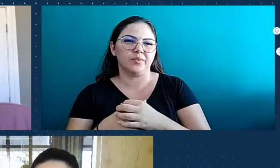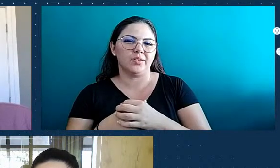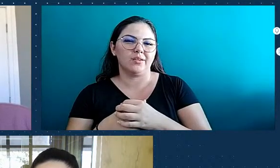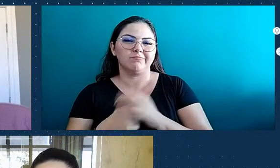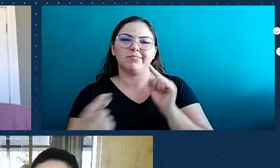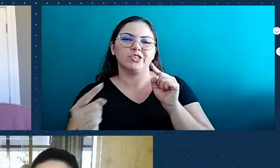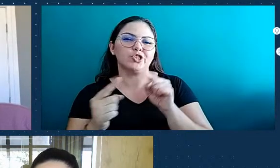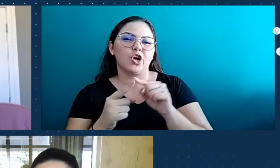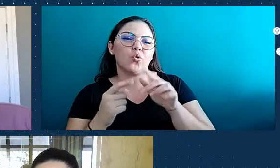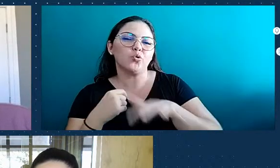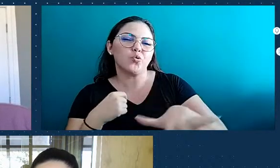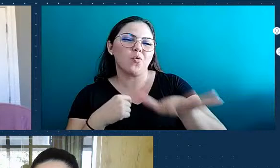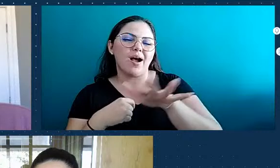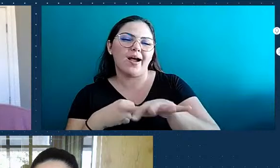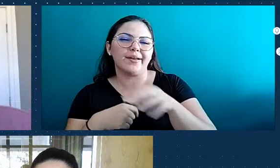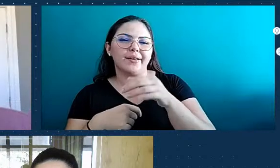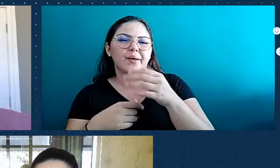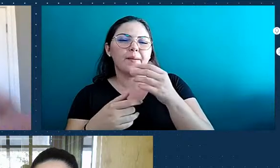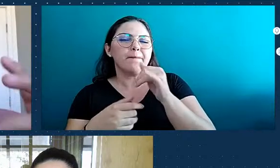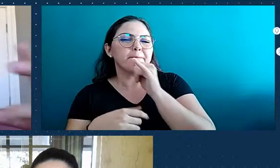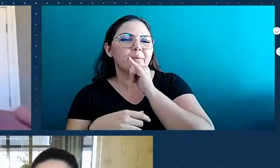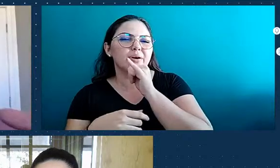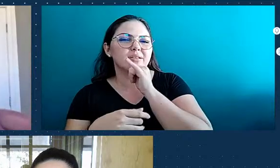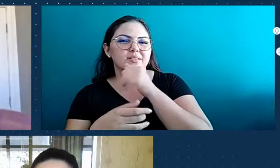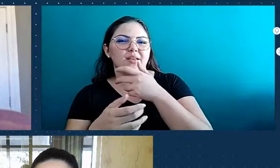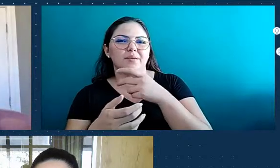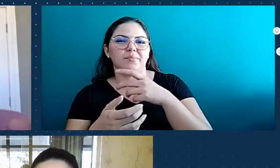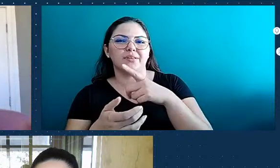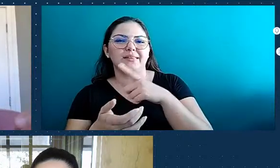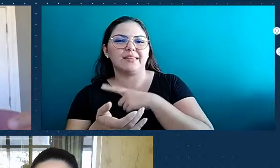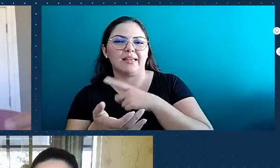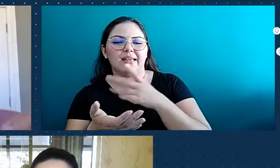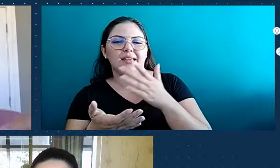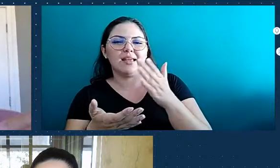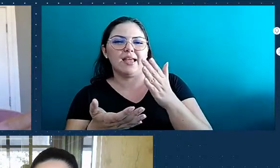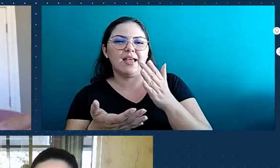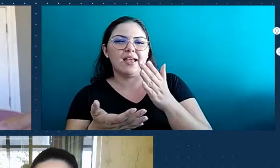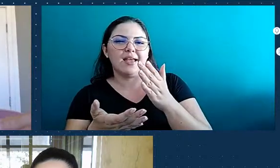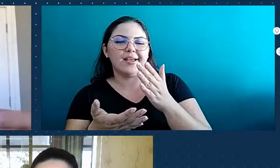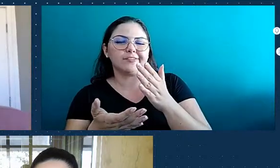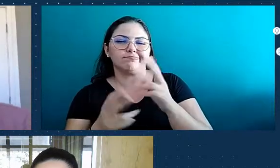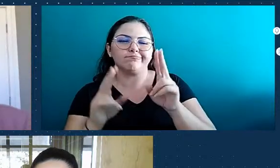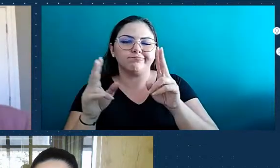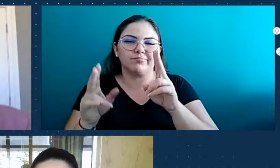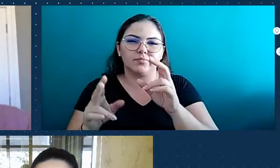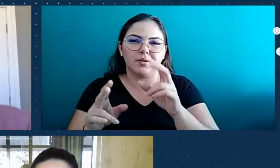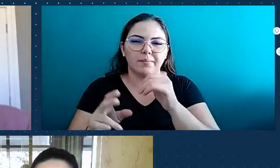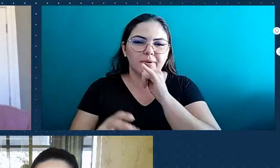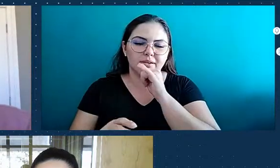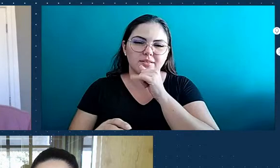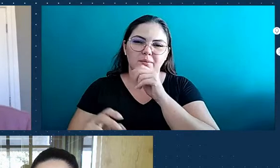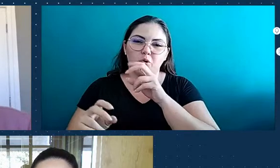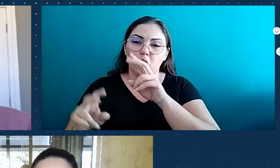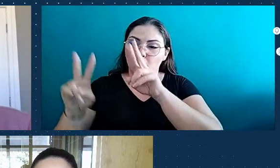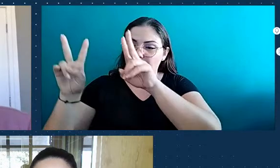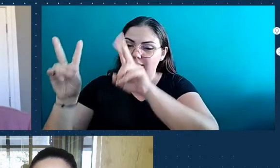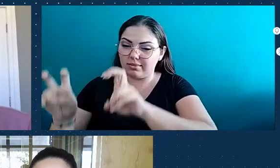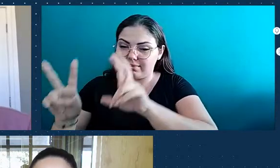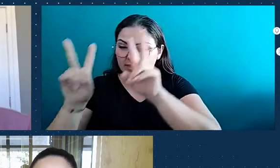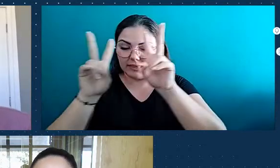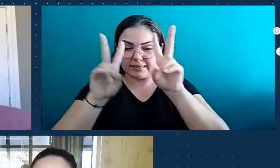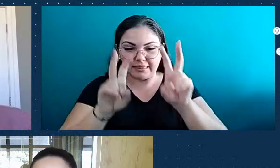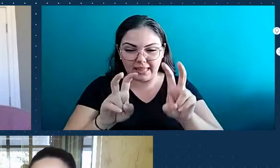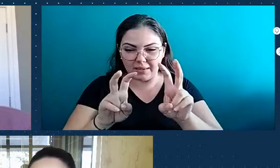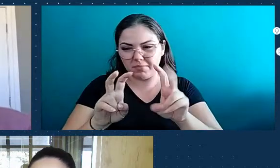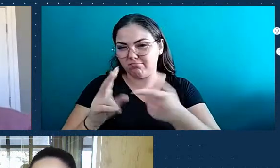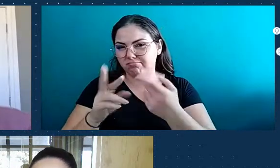talvez você não tenha exatamente o mesmo tema, mas é importante criar uma vinculação com a linha, porque